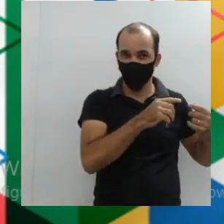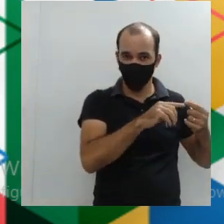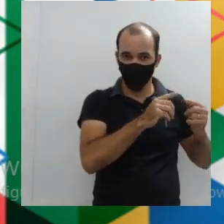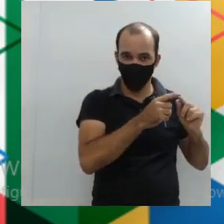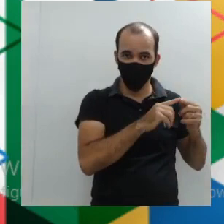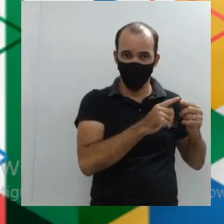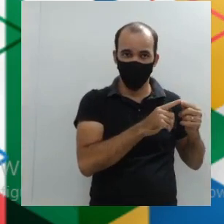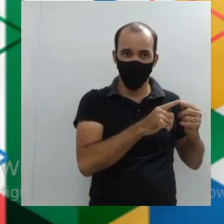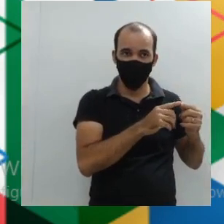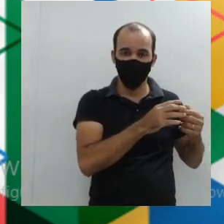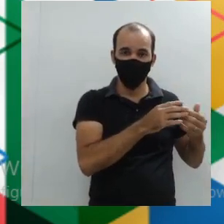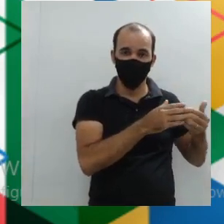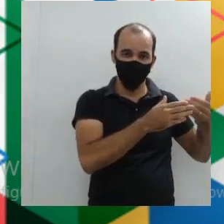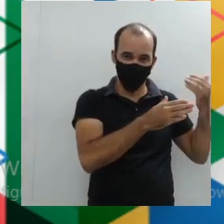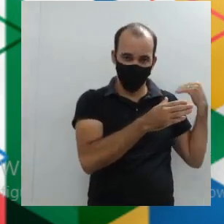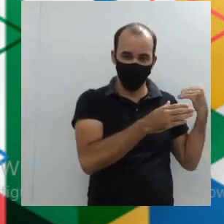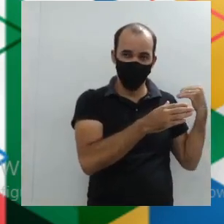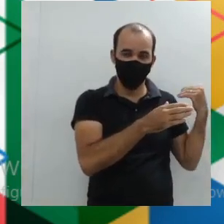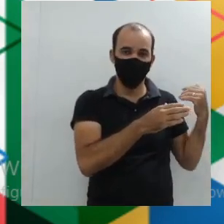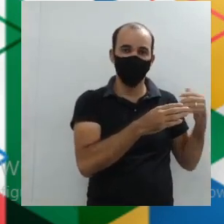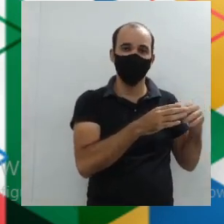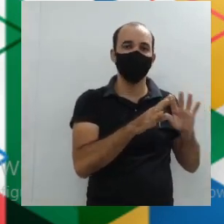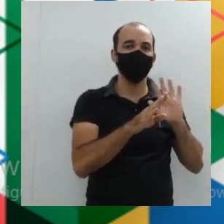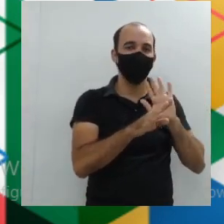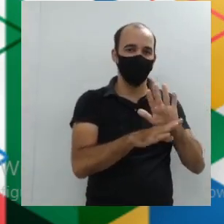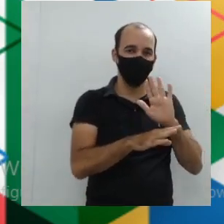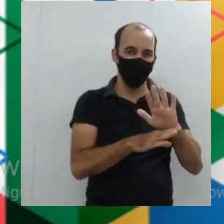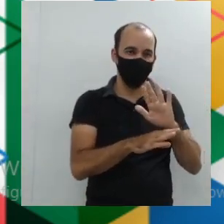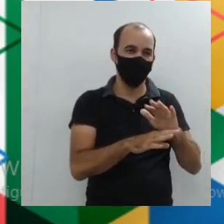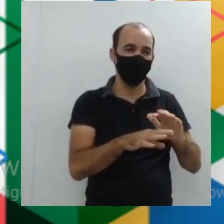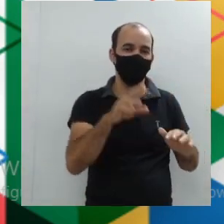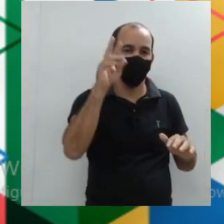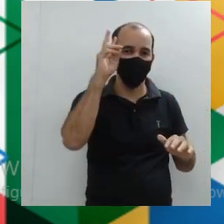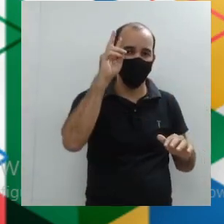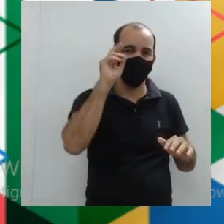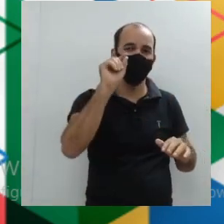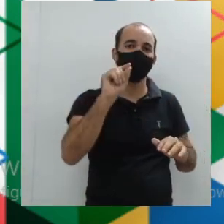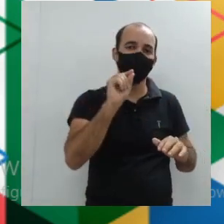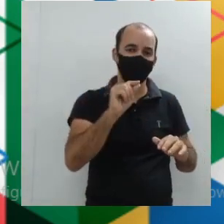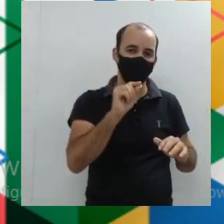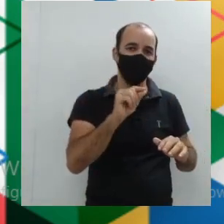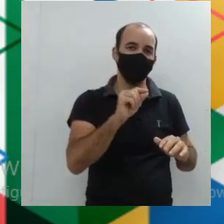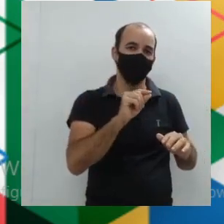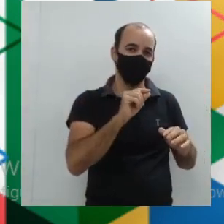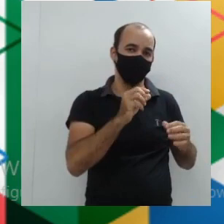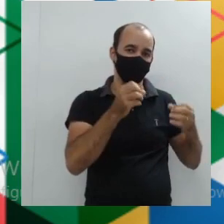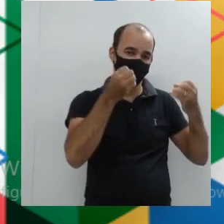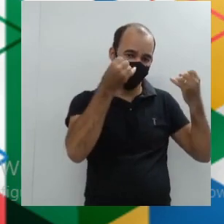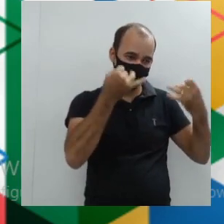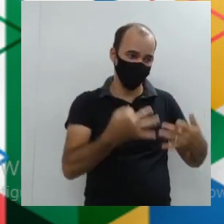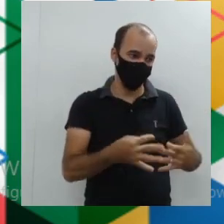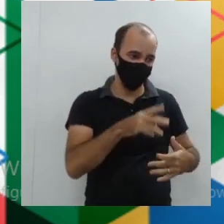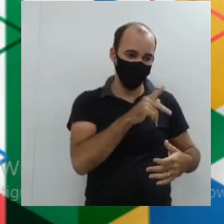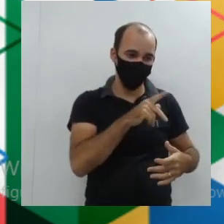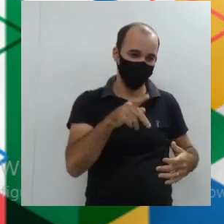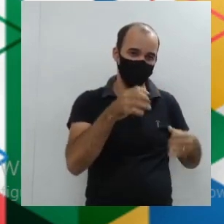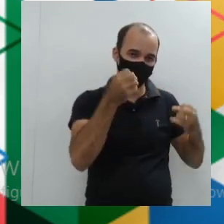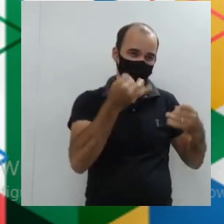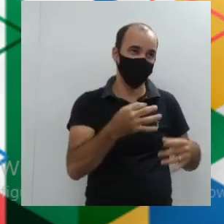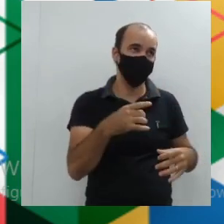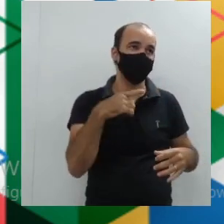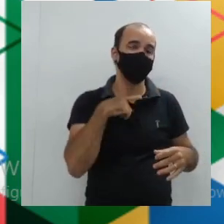com os pré-socráticos, né? Lembre-se de um detalhe, lembre-se de uma questão